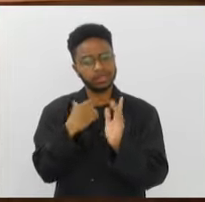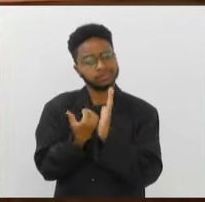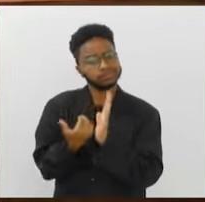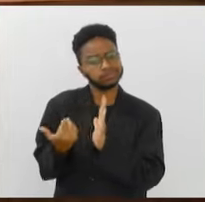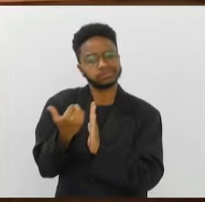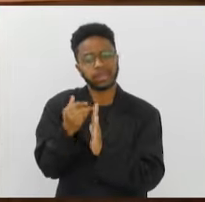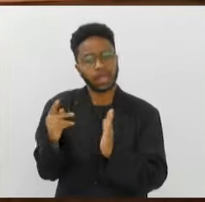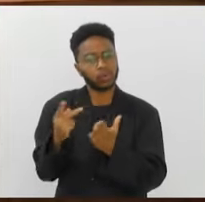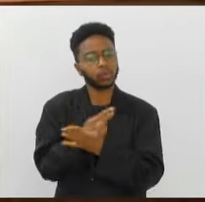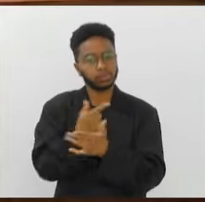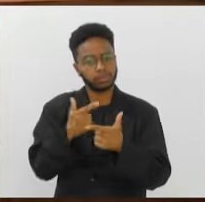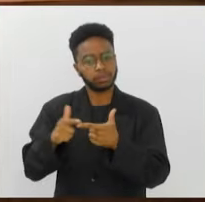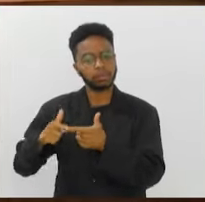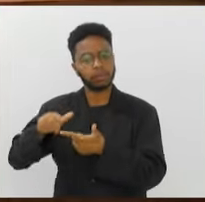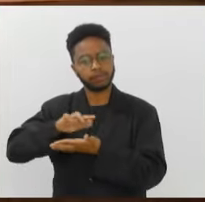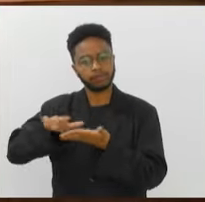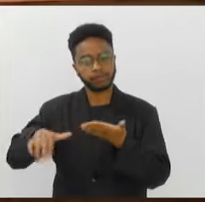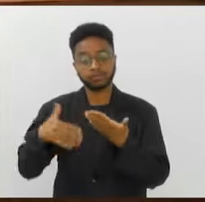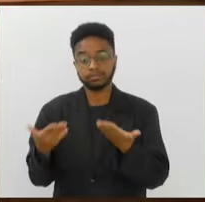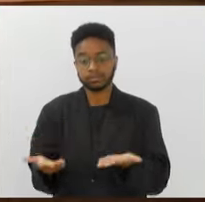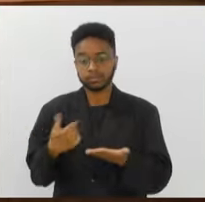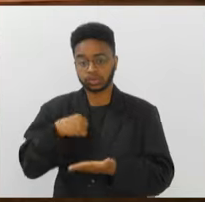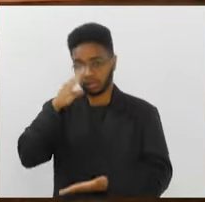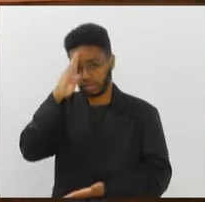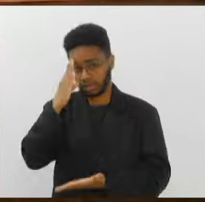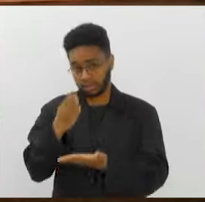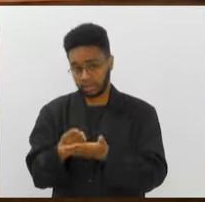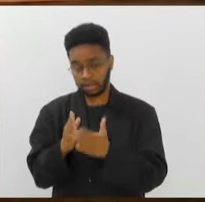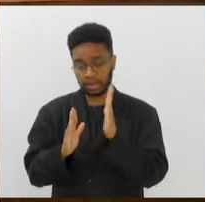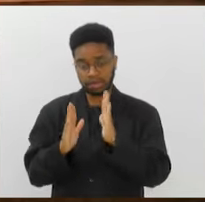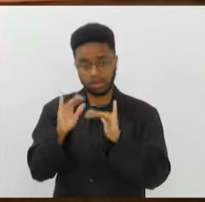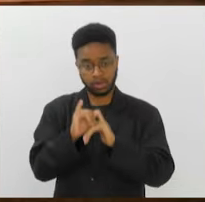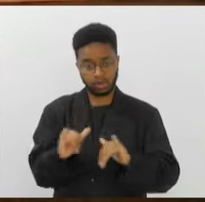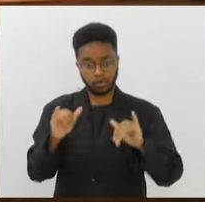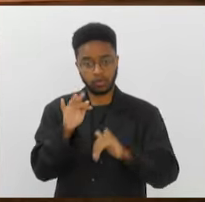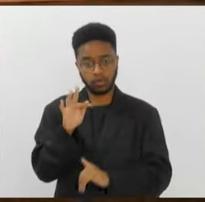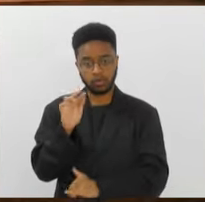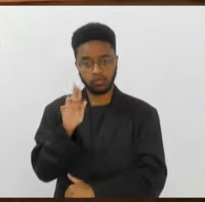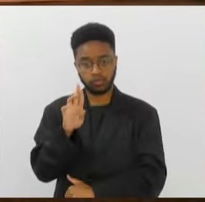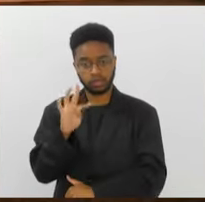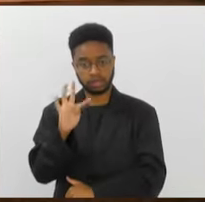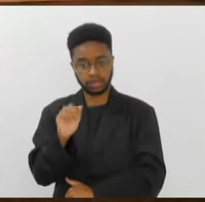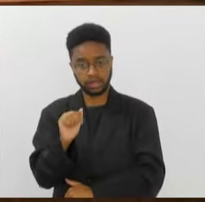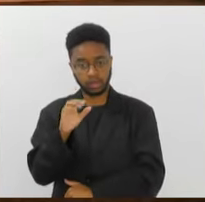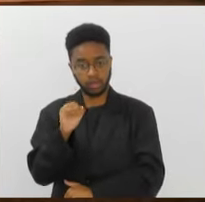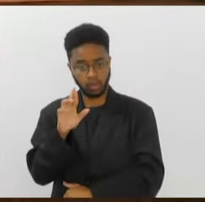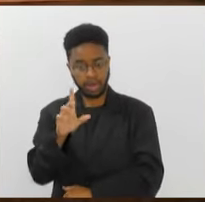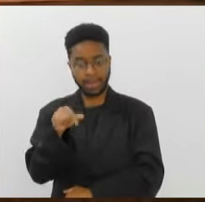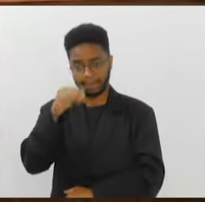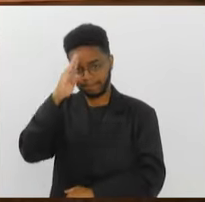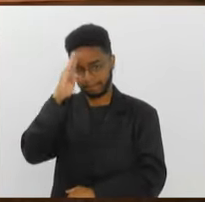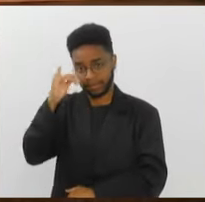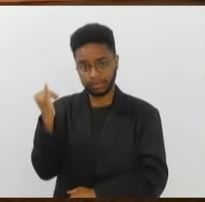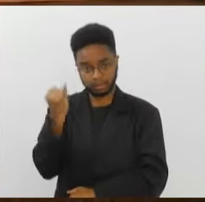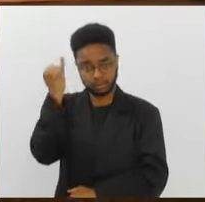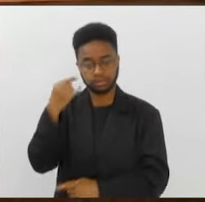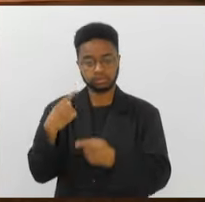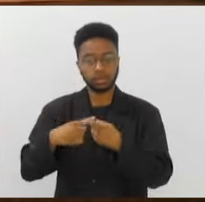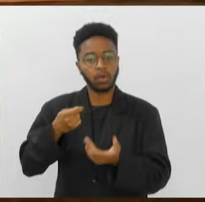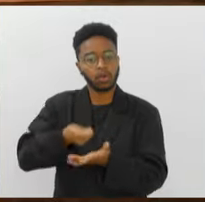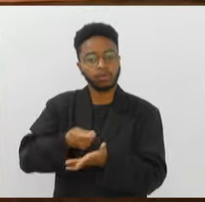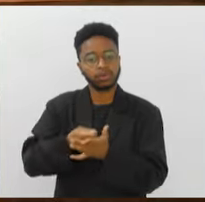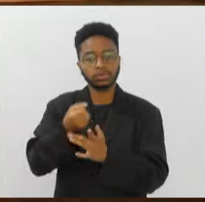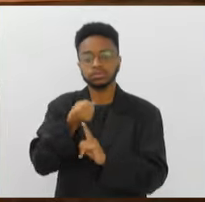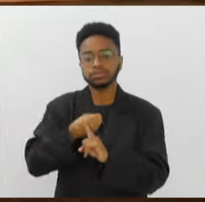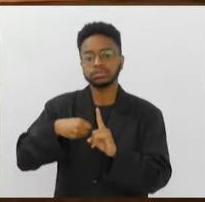maiores ainda. Então, eu acho que essa campanha Furta Cor, ela é fundamental, porque obriga a sociedade a